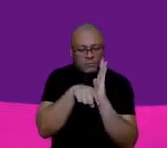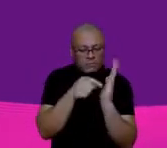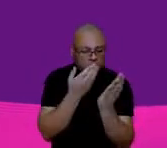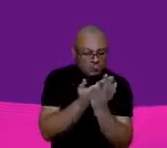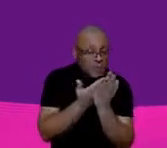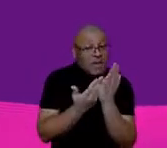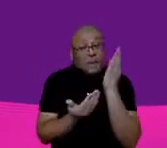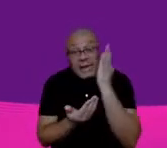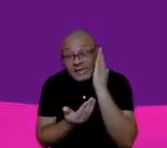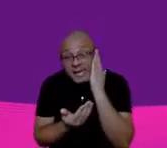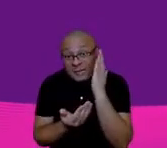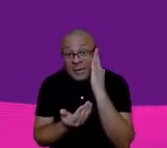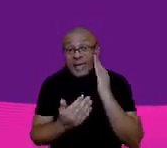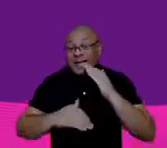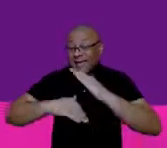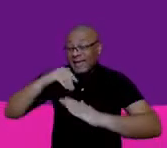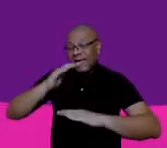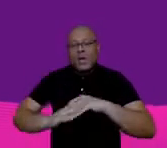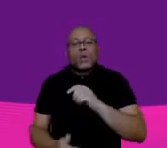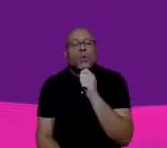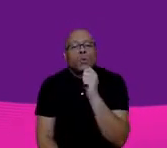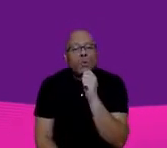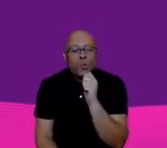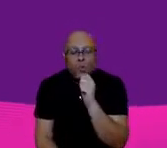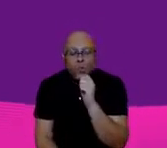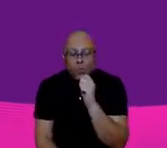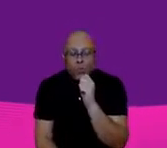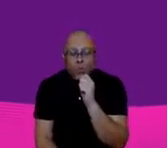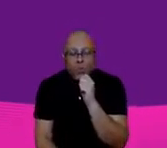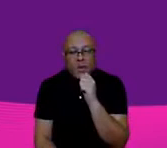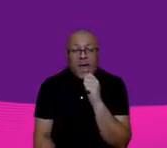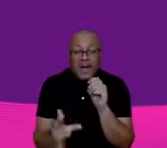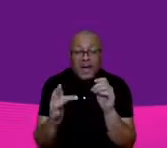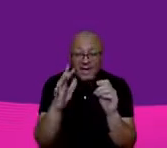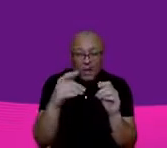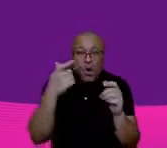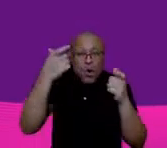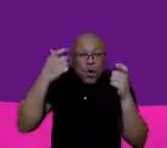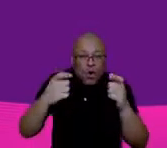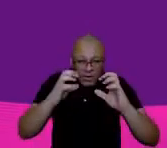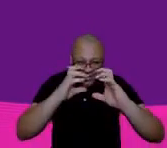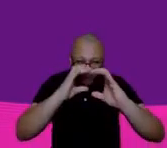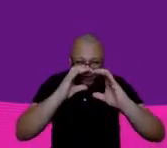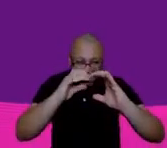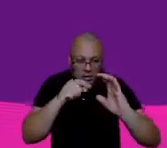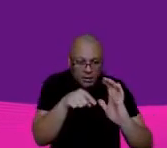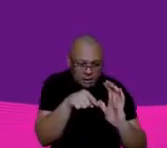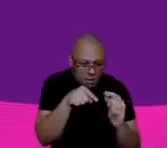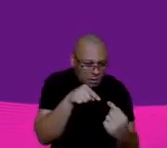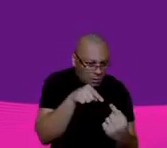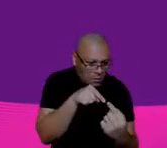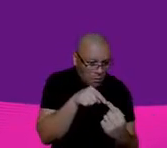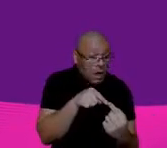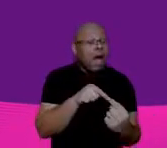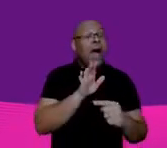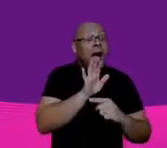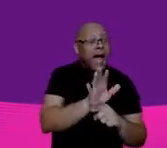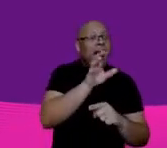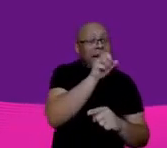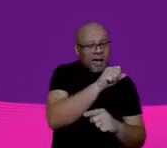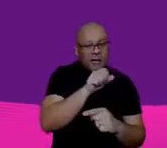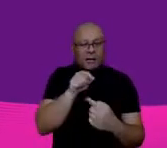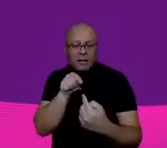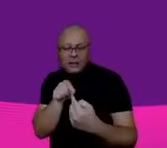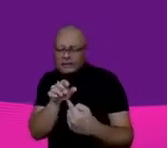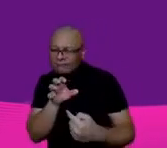na prática ainda. Dependendo do contato que eu escolha, pode ser melhor o resultado motor desse paciente. Então, talvez isso também me guie o